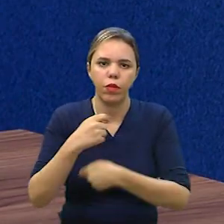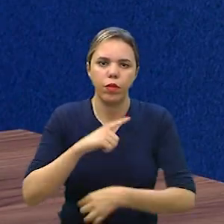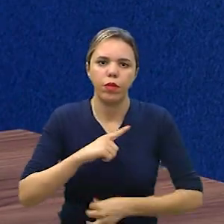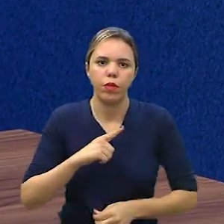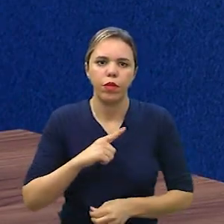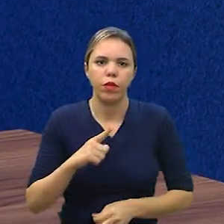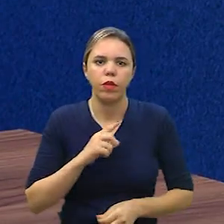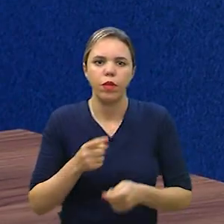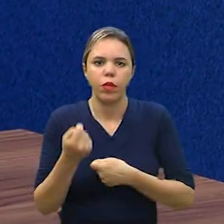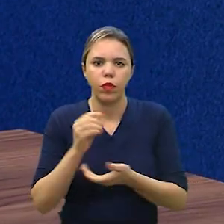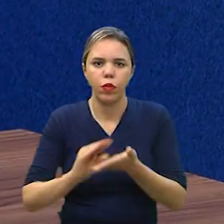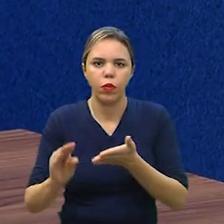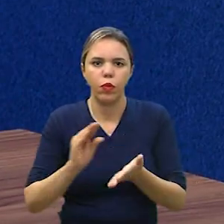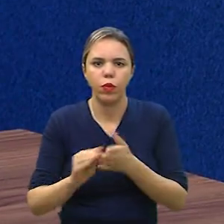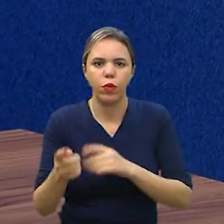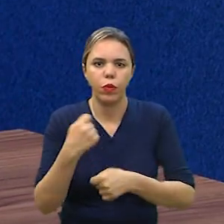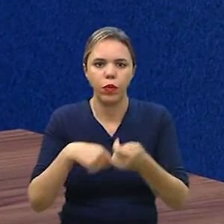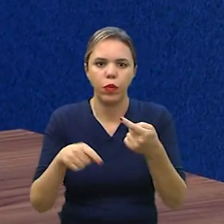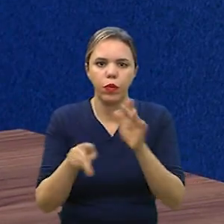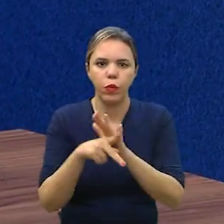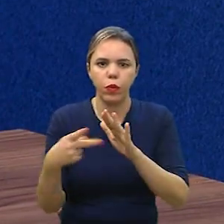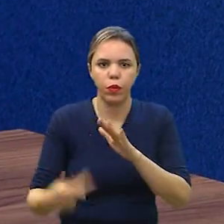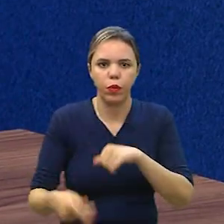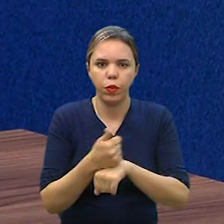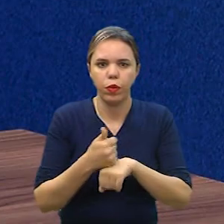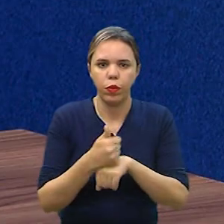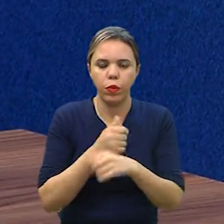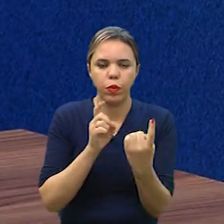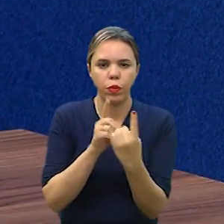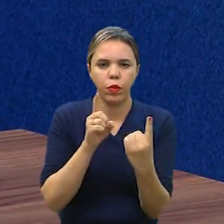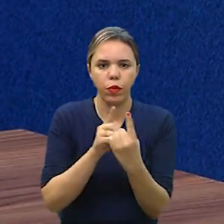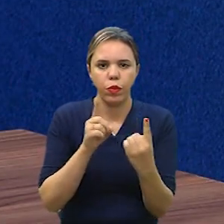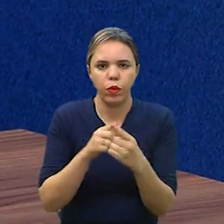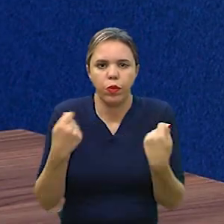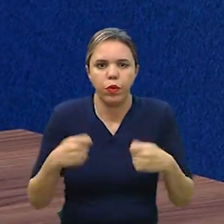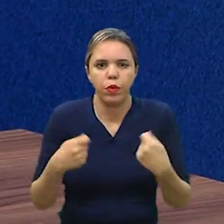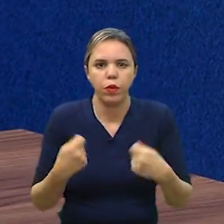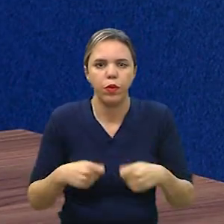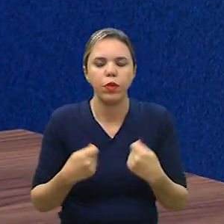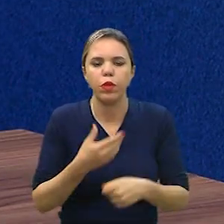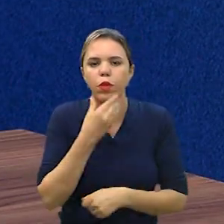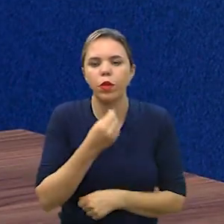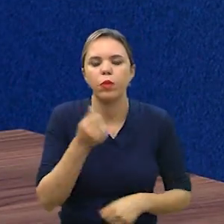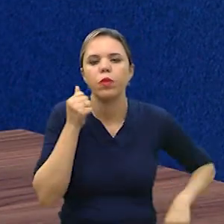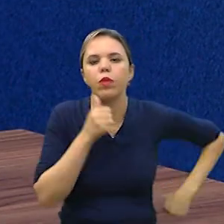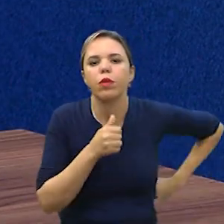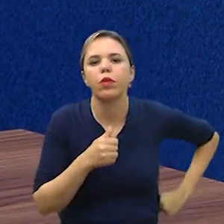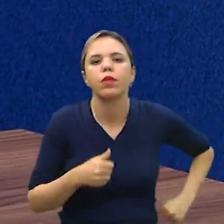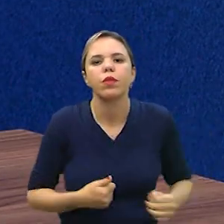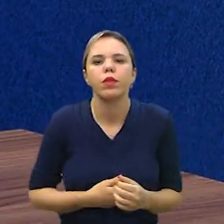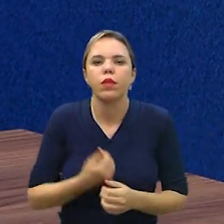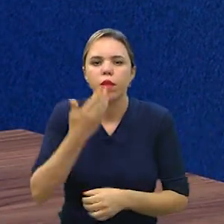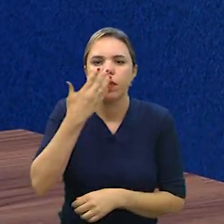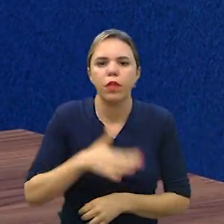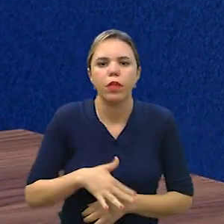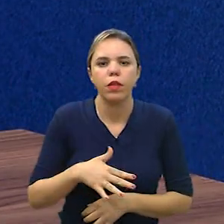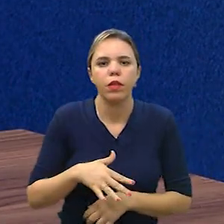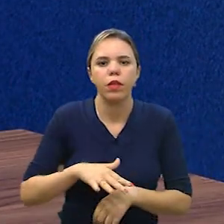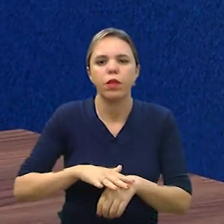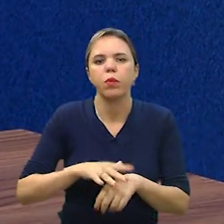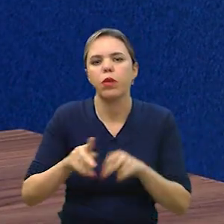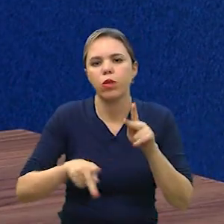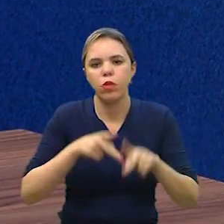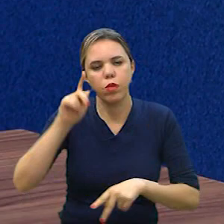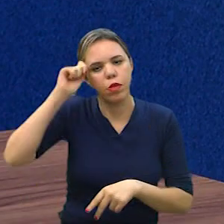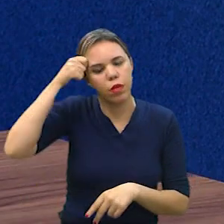mercado que têm investido em negócios especializados em atender às necessidades de homens, mulheres e crianças da